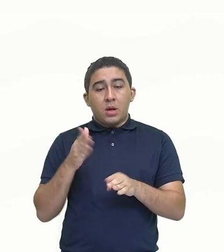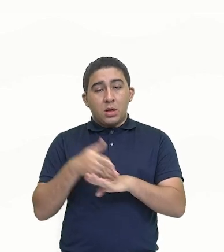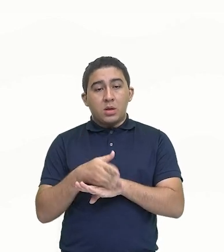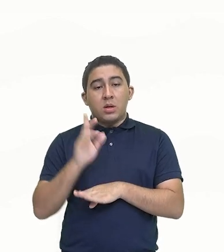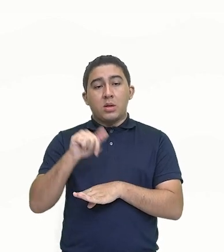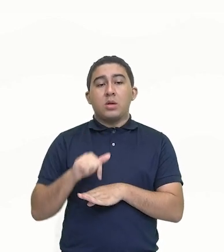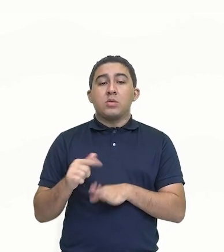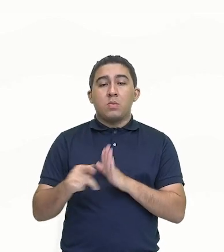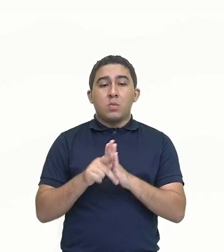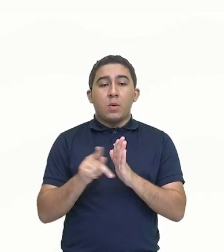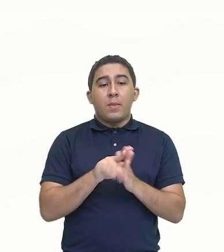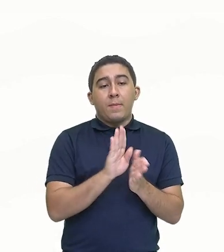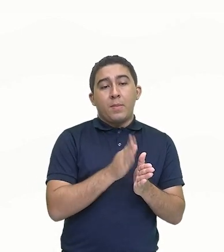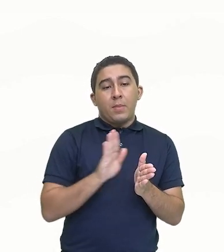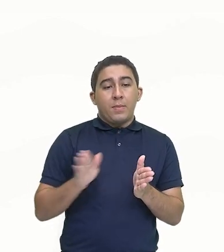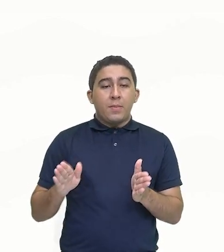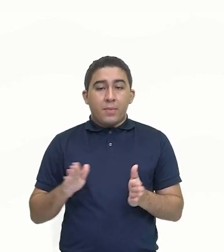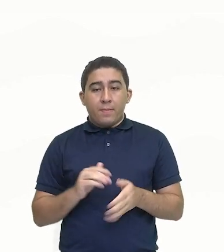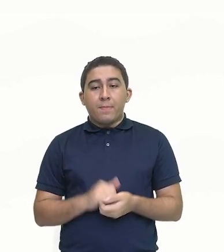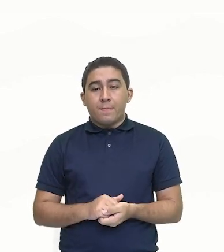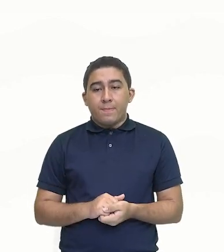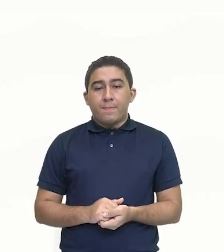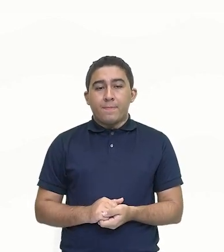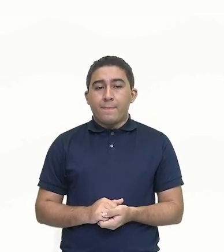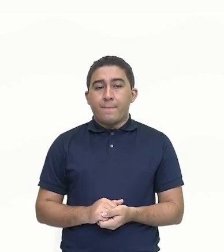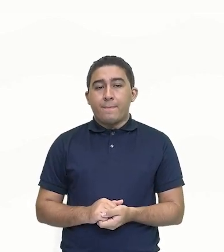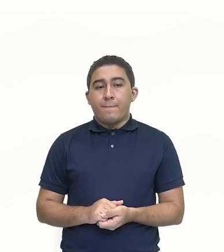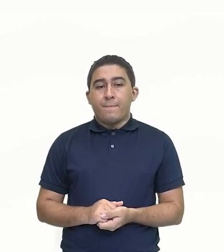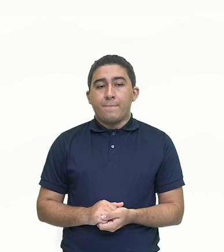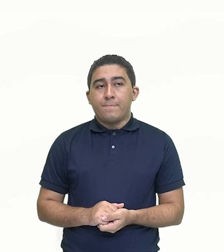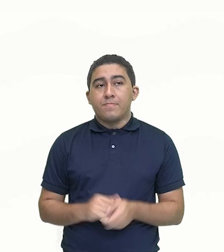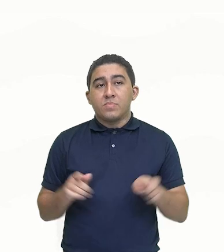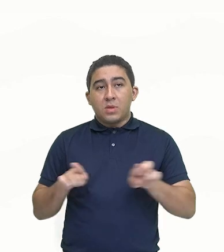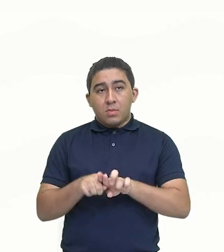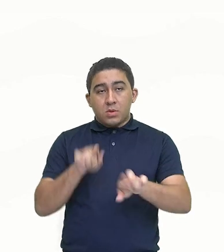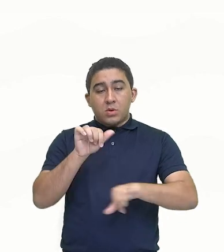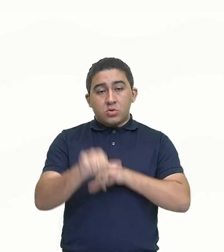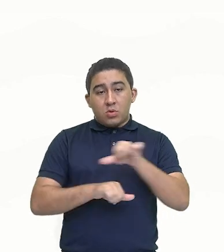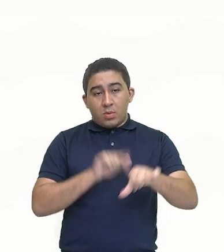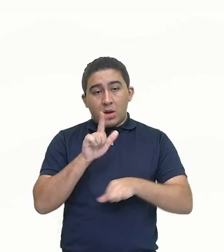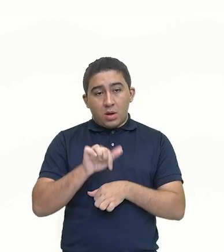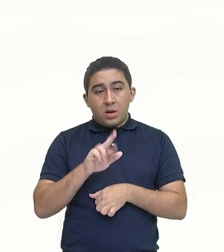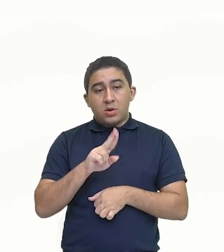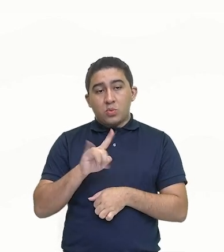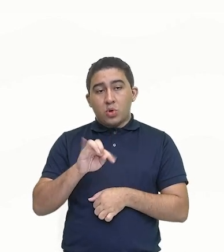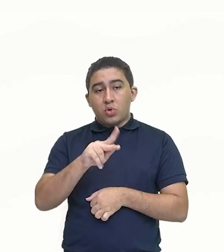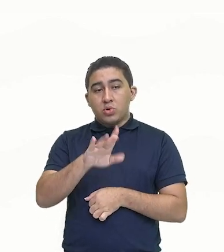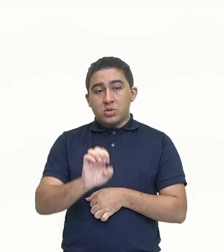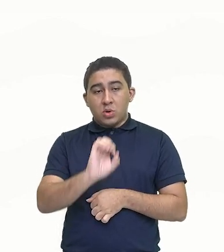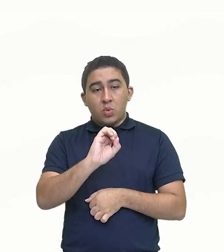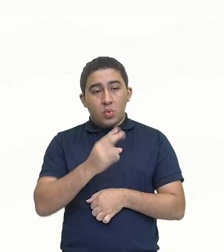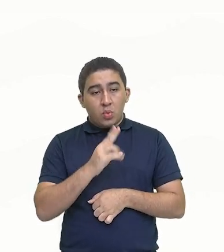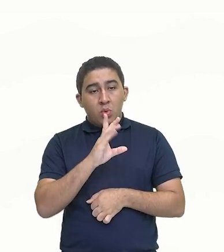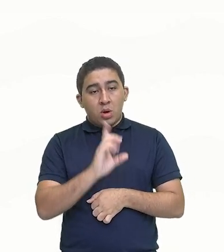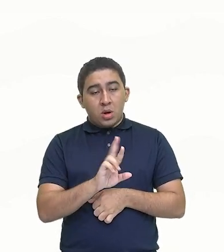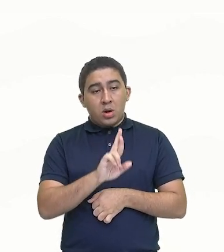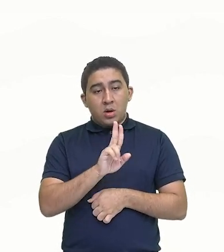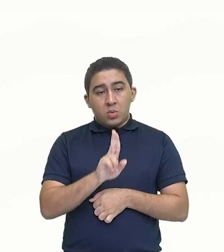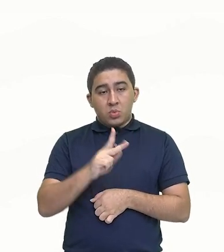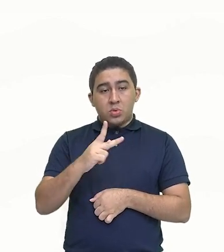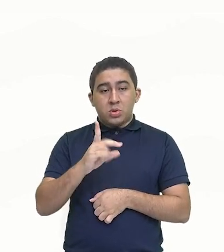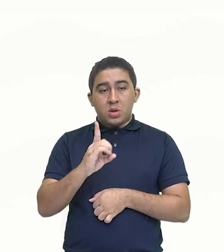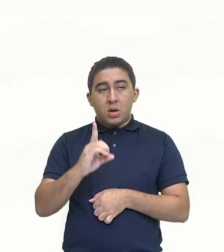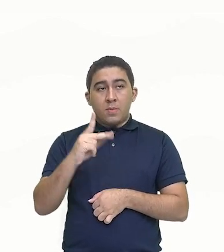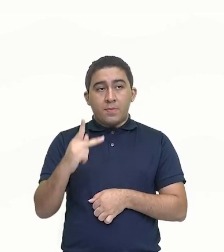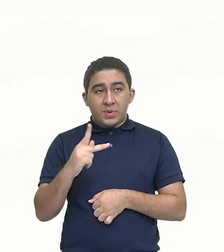processo metabólico, ela vai ser convertida a ribulose de fosfato ou a RuDP